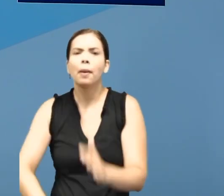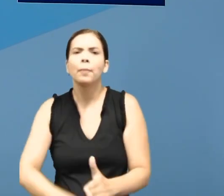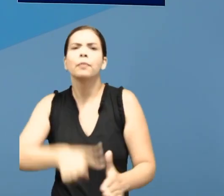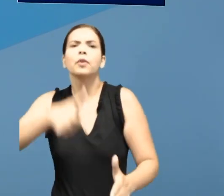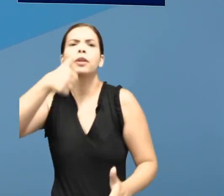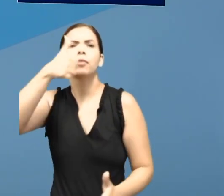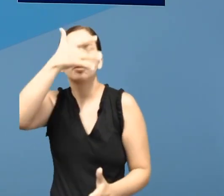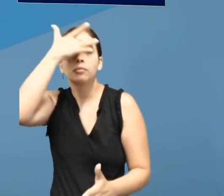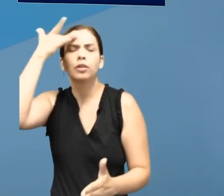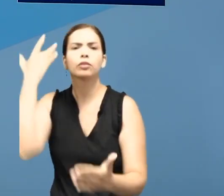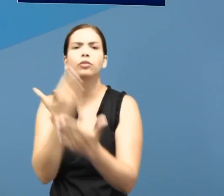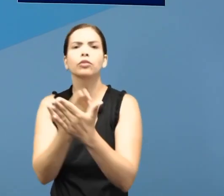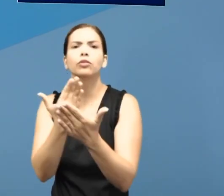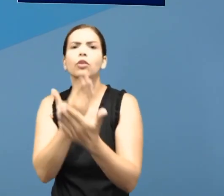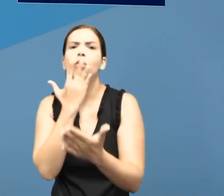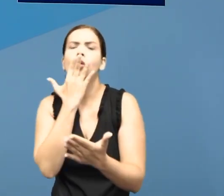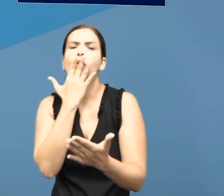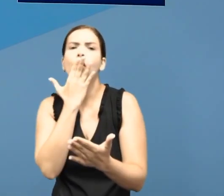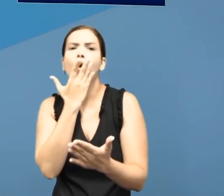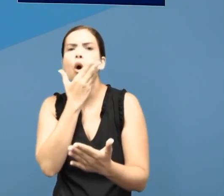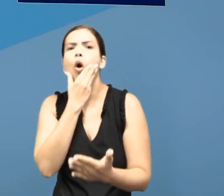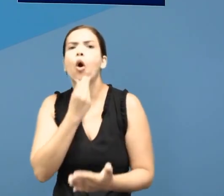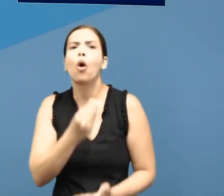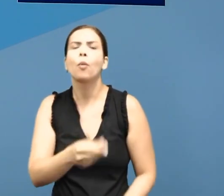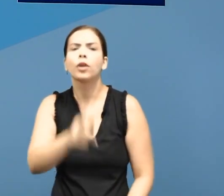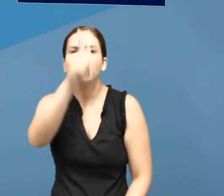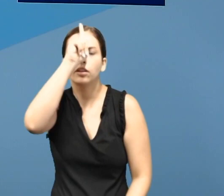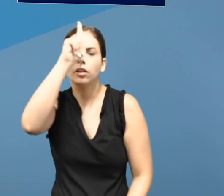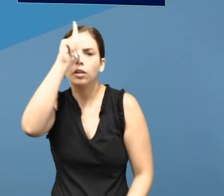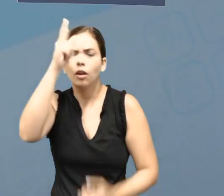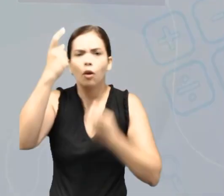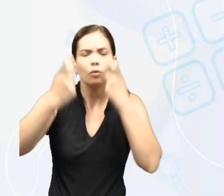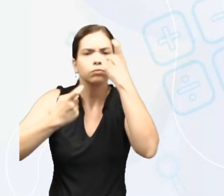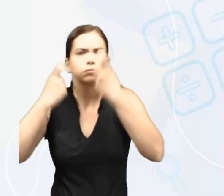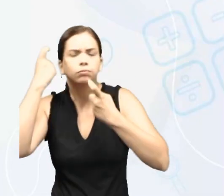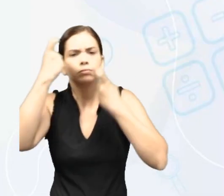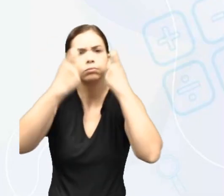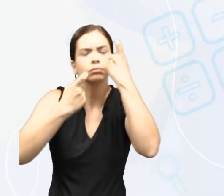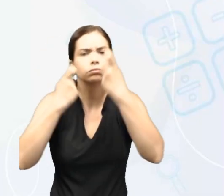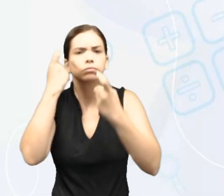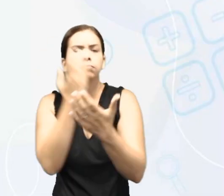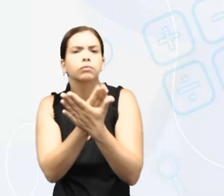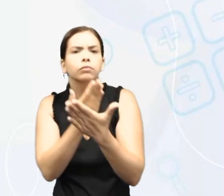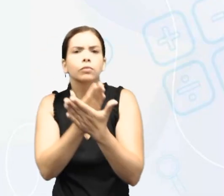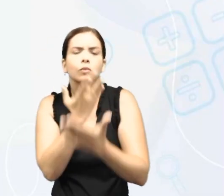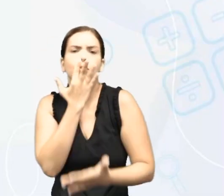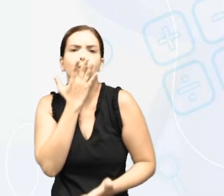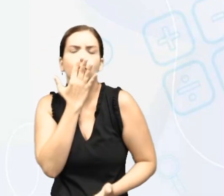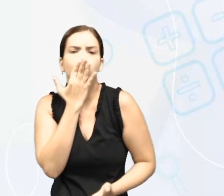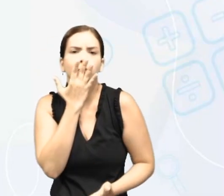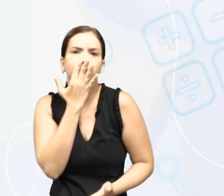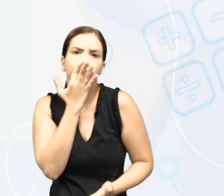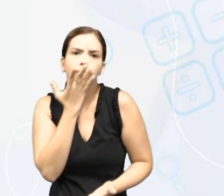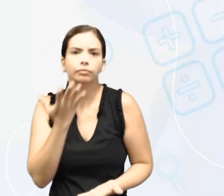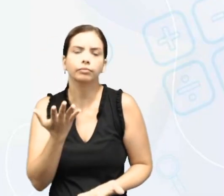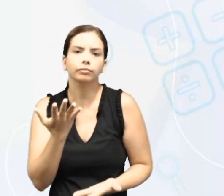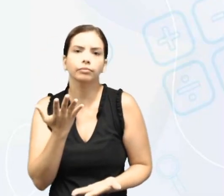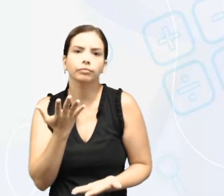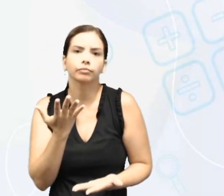as cores foram os gregos. Os gregos foram os primeiros homens que se preocuparam em estudar as cores,